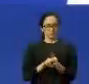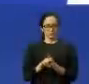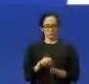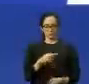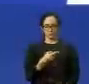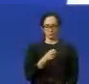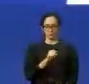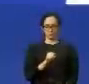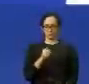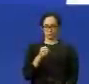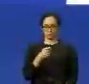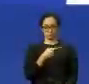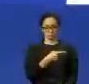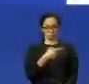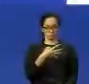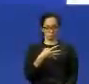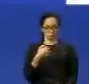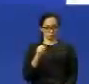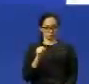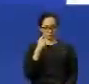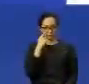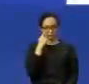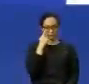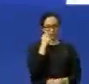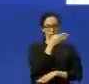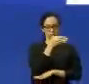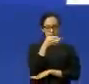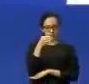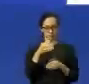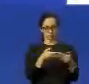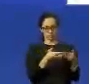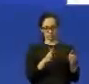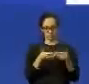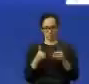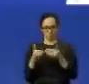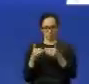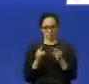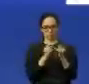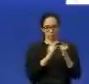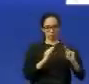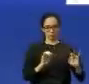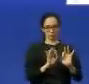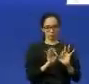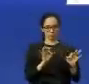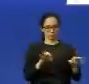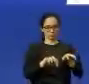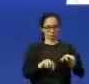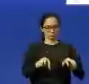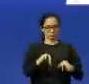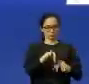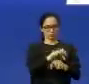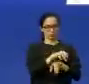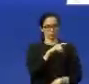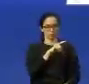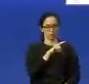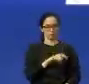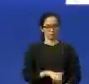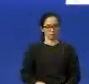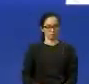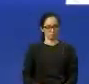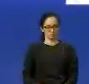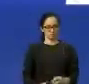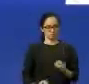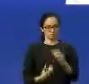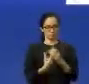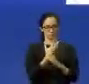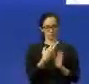148, uma rede hoteleira dispõe de cabanas simples numa ilha, né, na ilha de Gotland, na Suécia, e a estrutura,